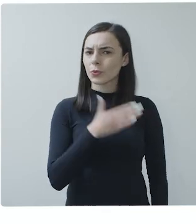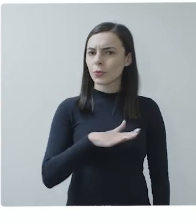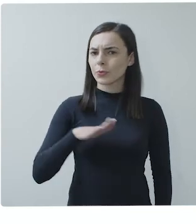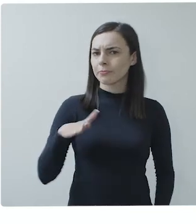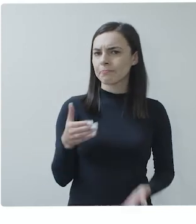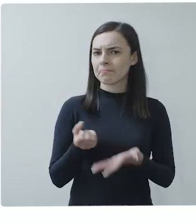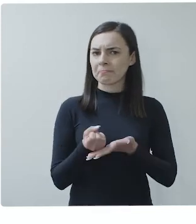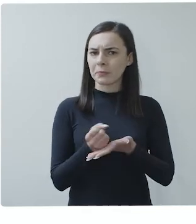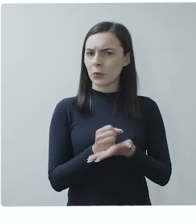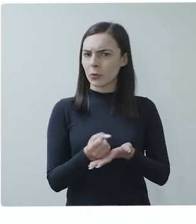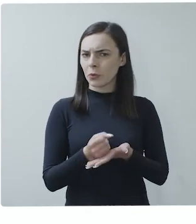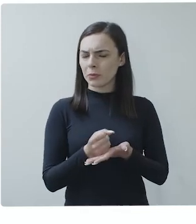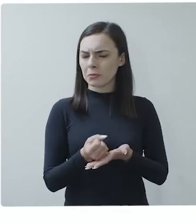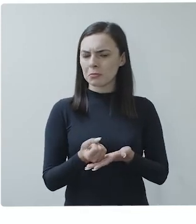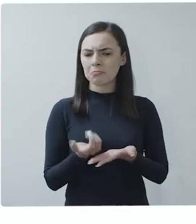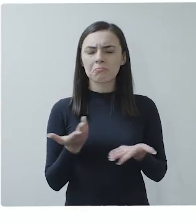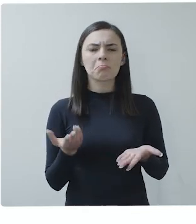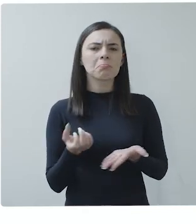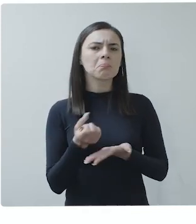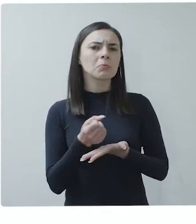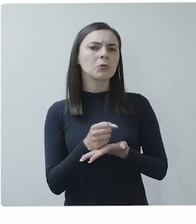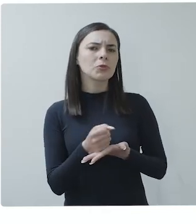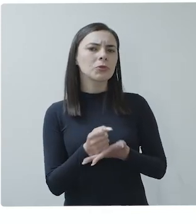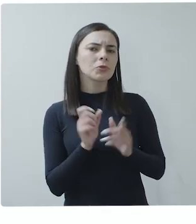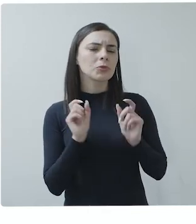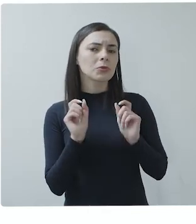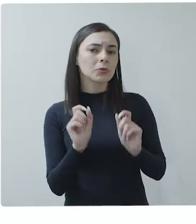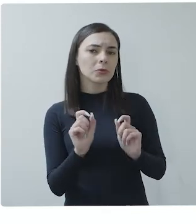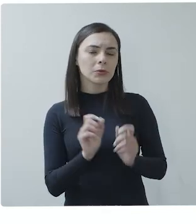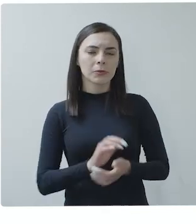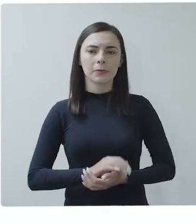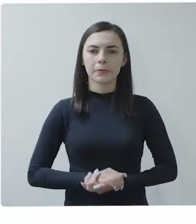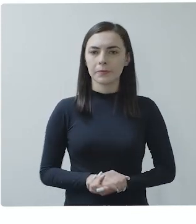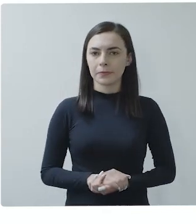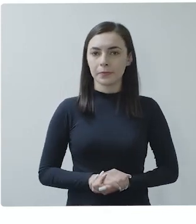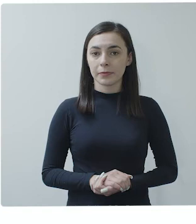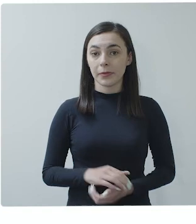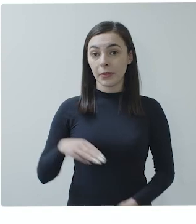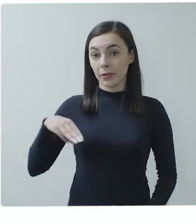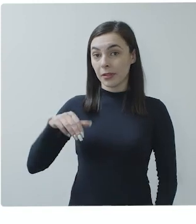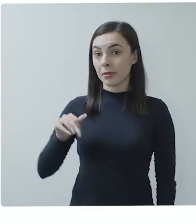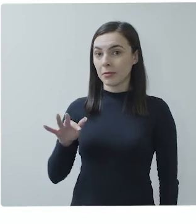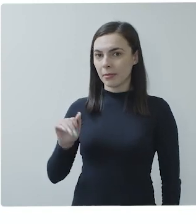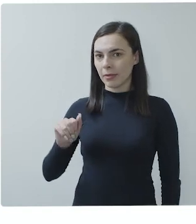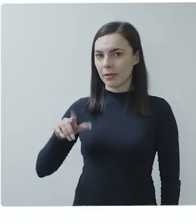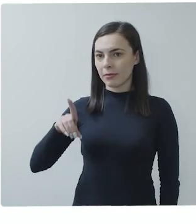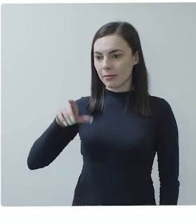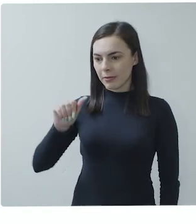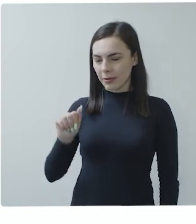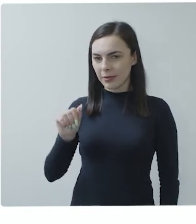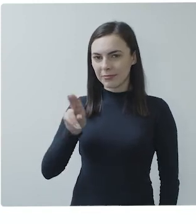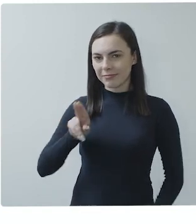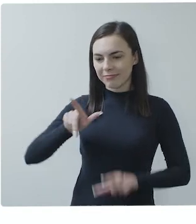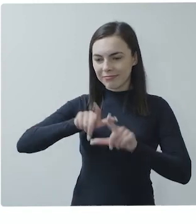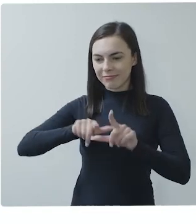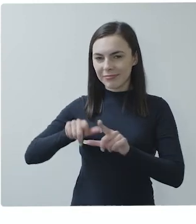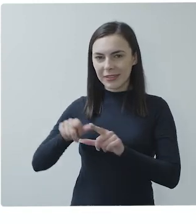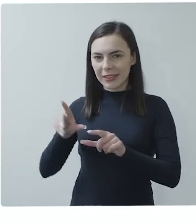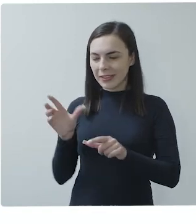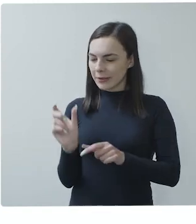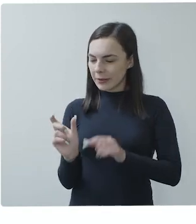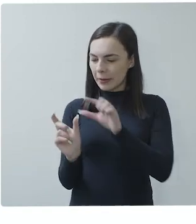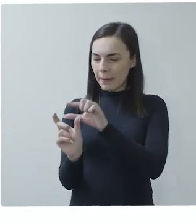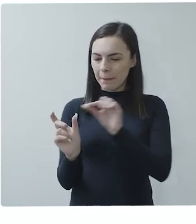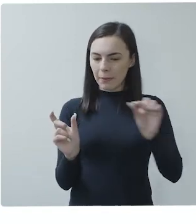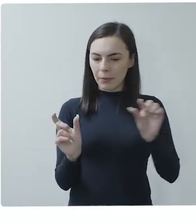crianças jogando. Que jogo será que é esse? Através da palavra Mafalda, a gente vai descobrir que jogo que é